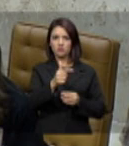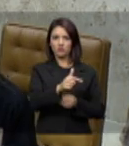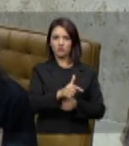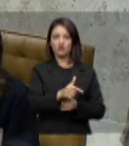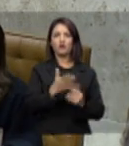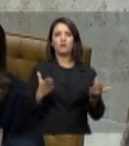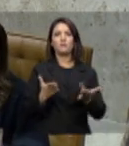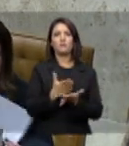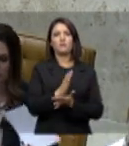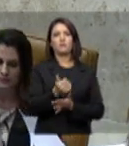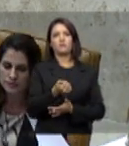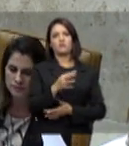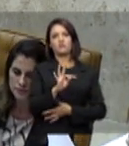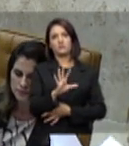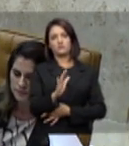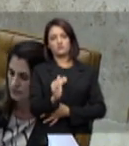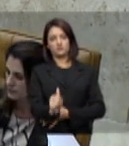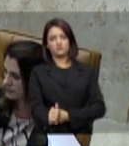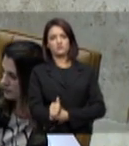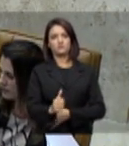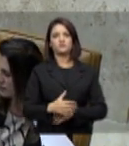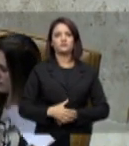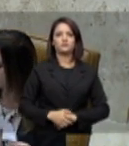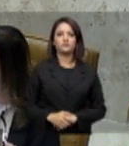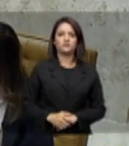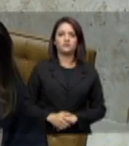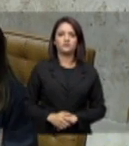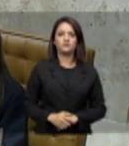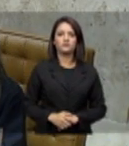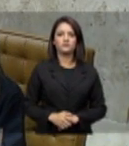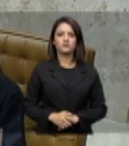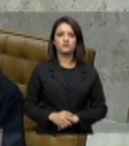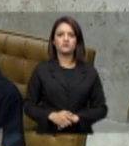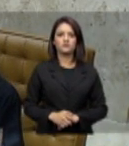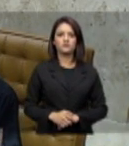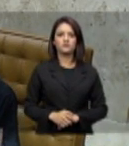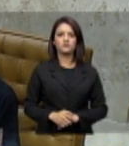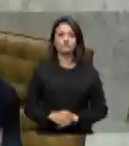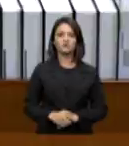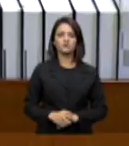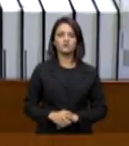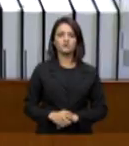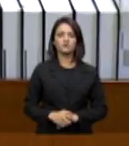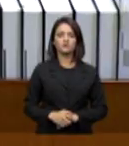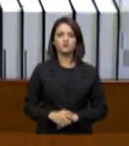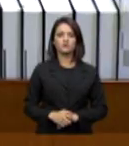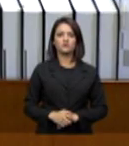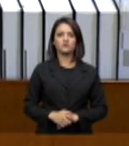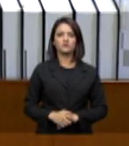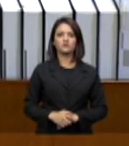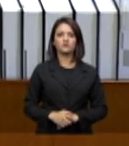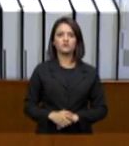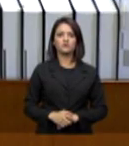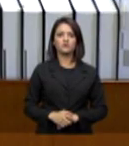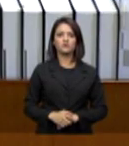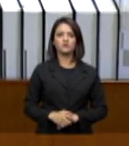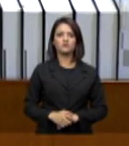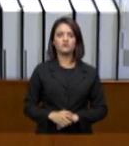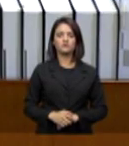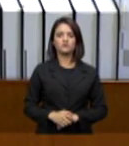observação a ser feita não havendo declaro a ata aprovada olá senhoras e senhores